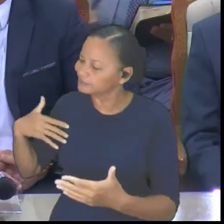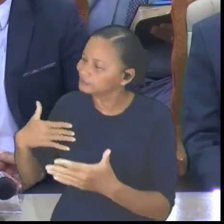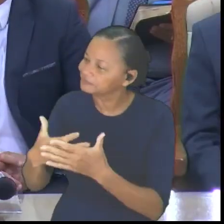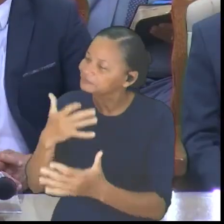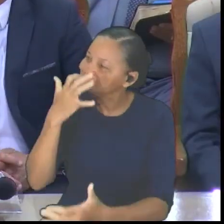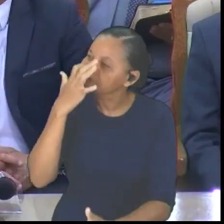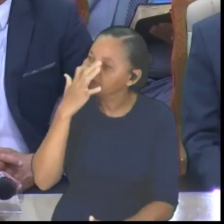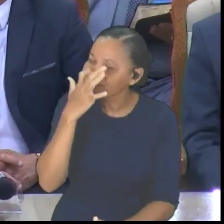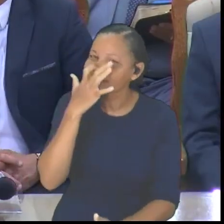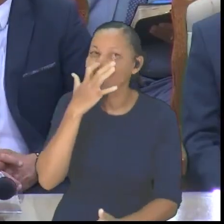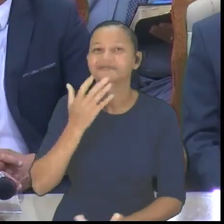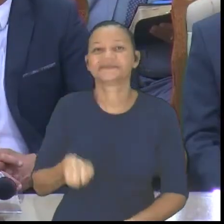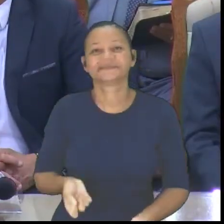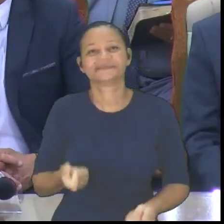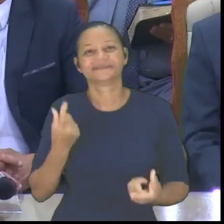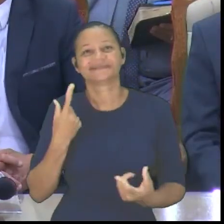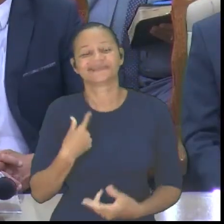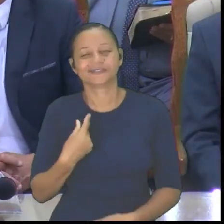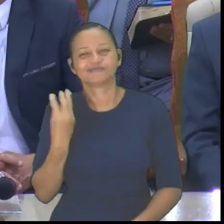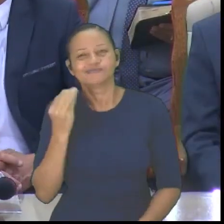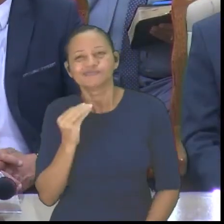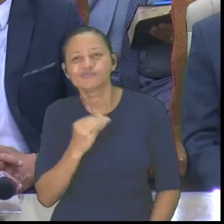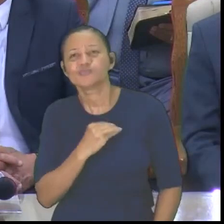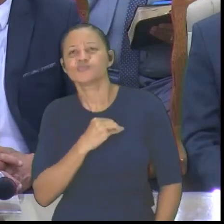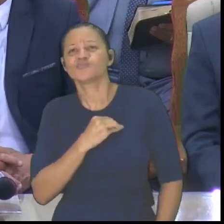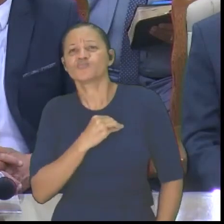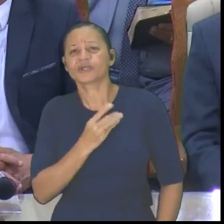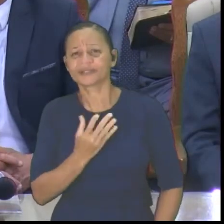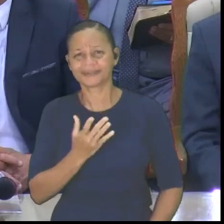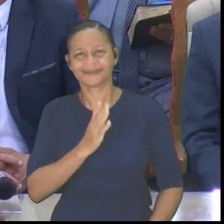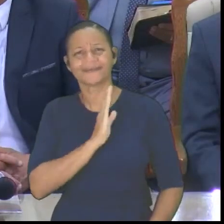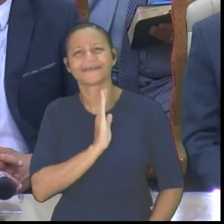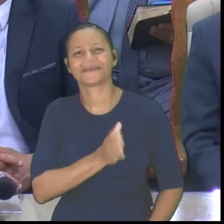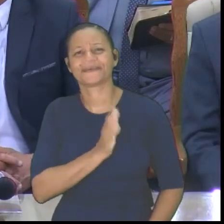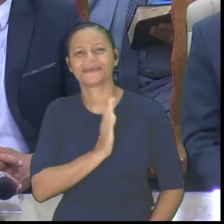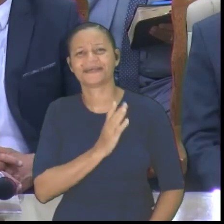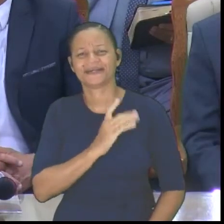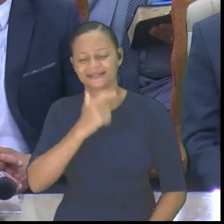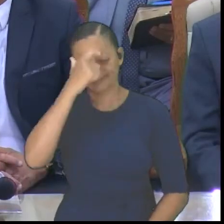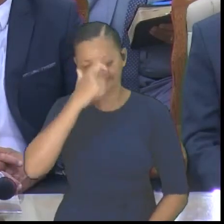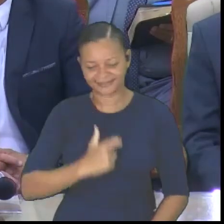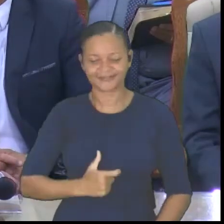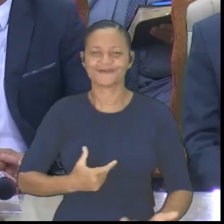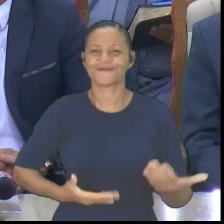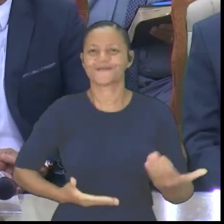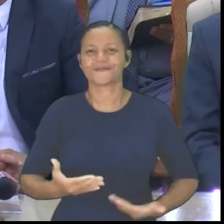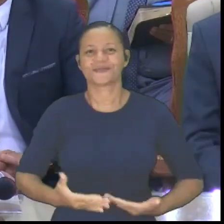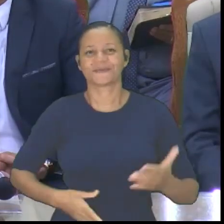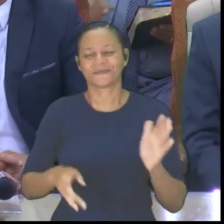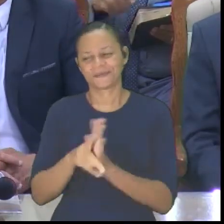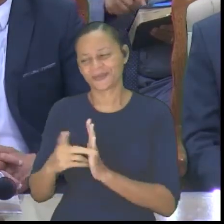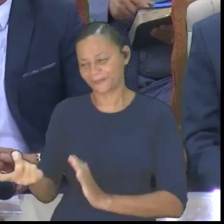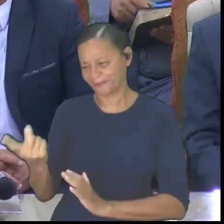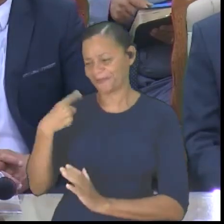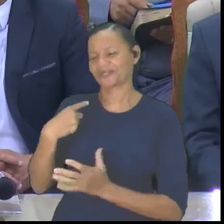viu? Muito obrigado, um beijo no seu coração. Enquanto eu estiver aqui, eu sou seu obreiro. O Senhor